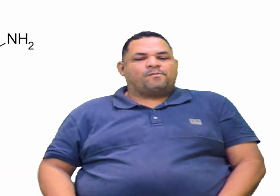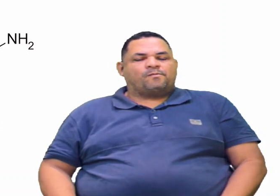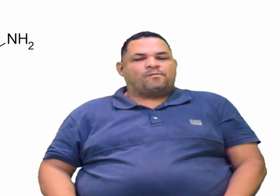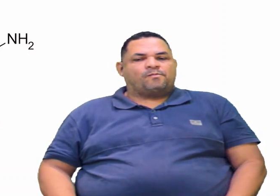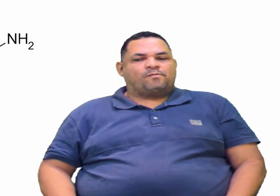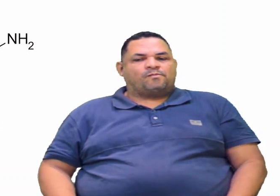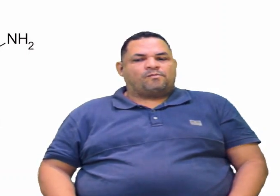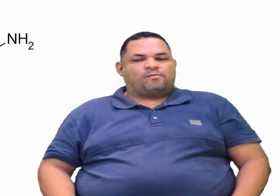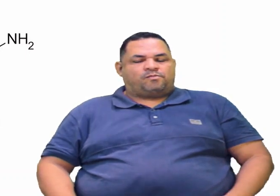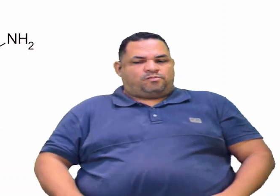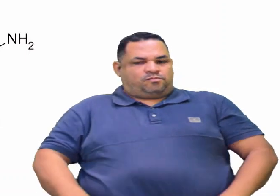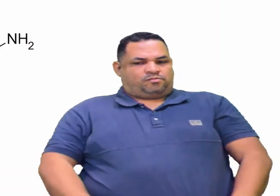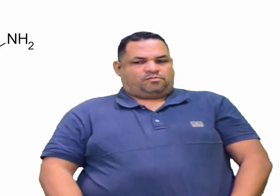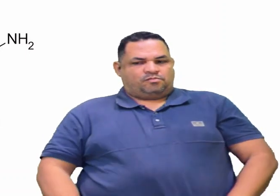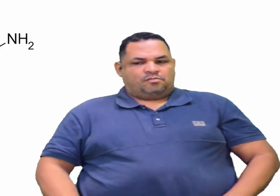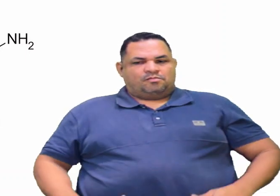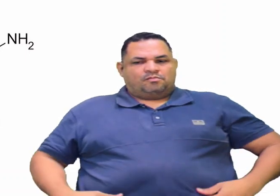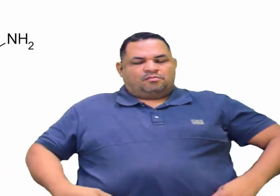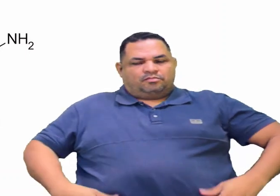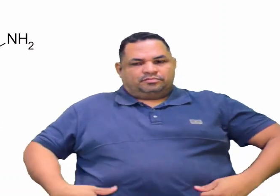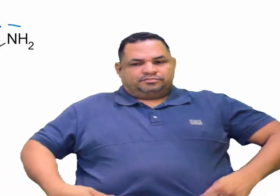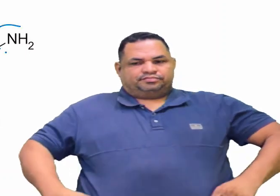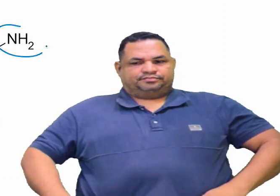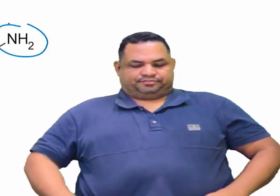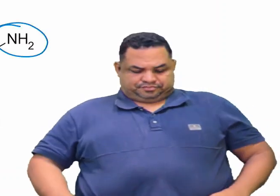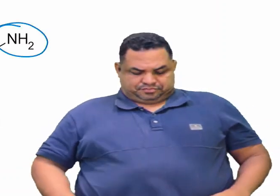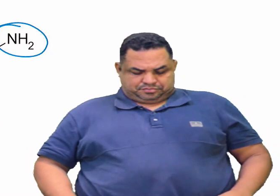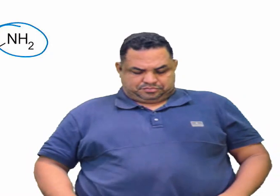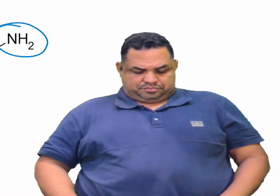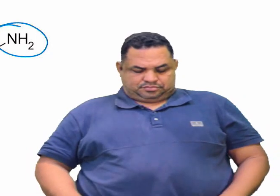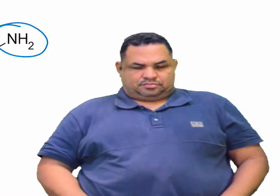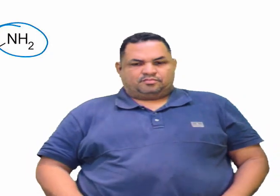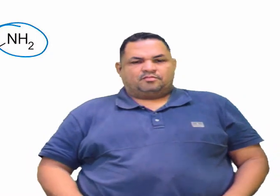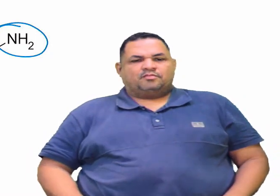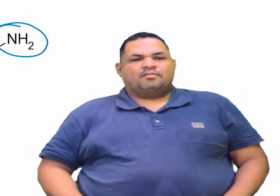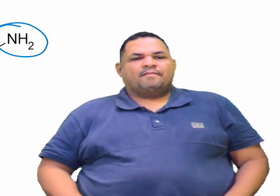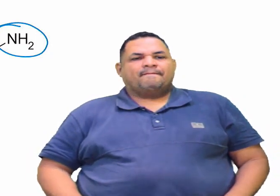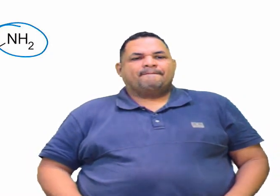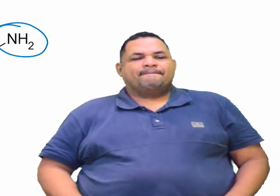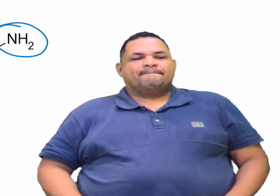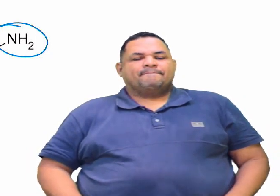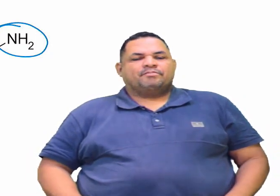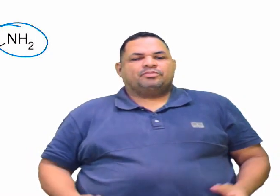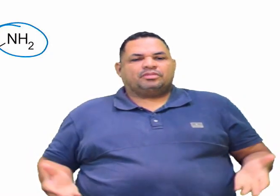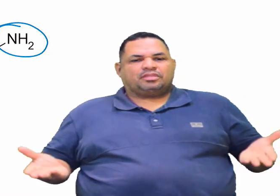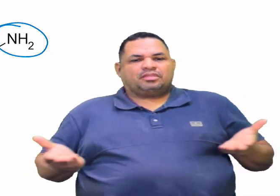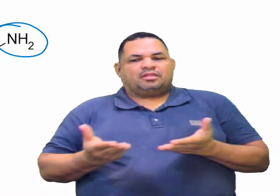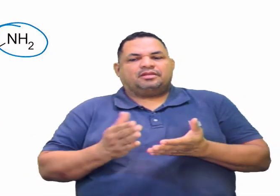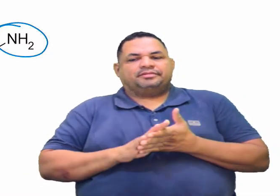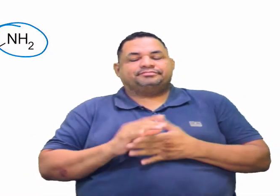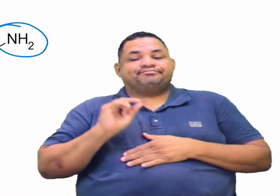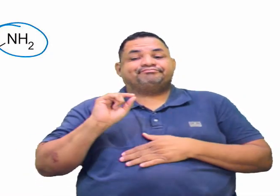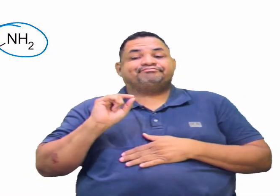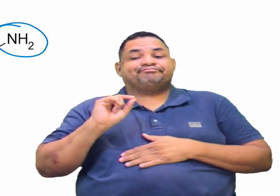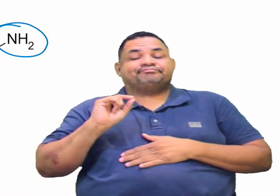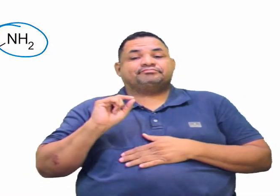fáceis, né? Ó, aqui, aqui, aqui e aqui. Agora eis a questão.